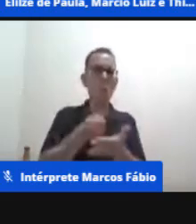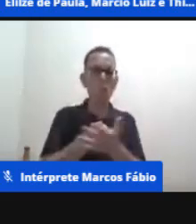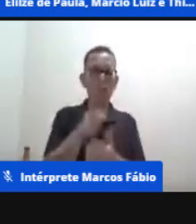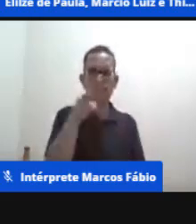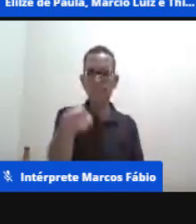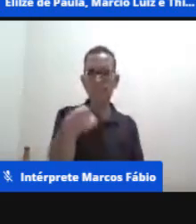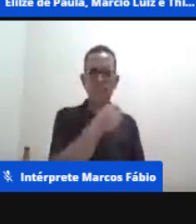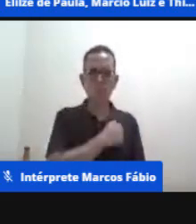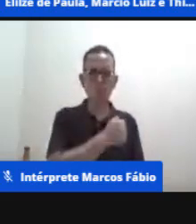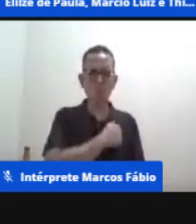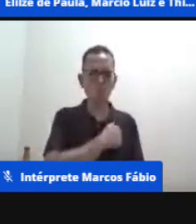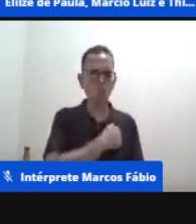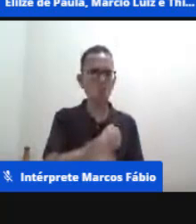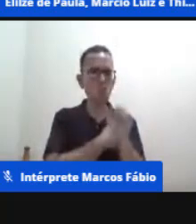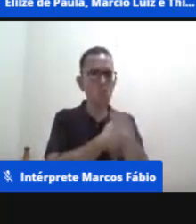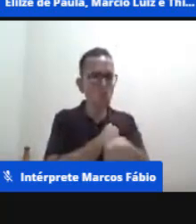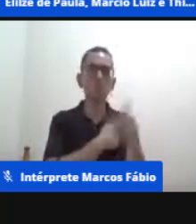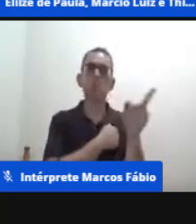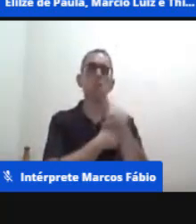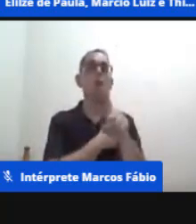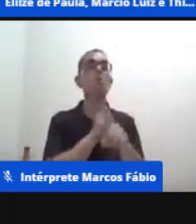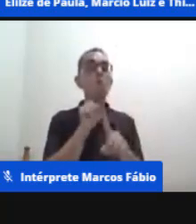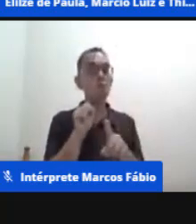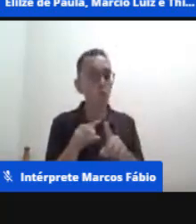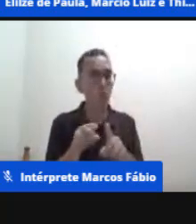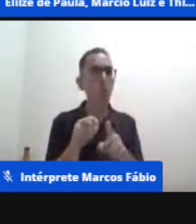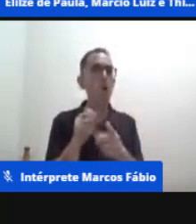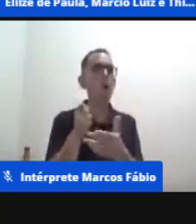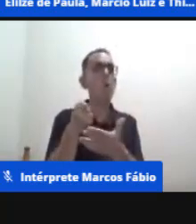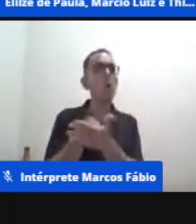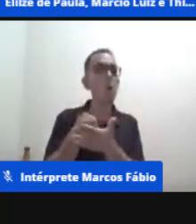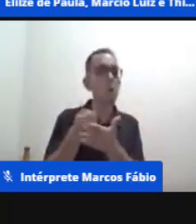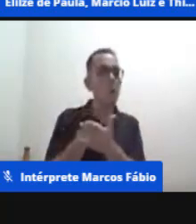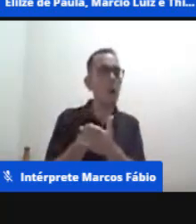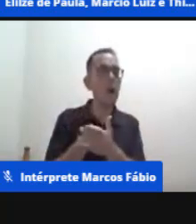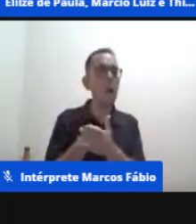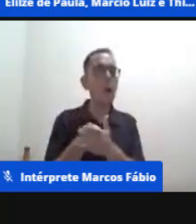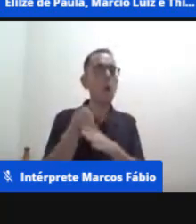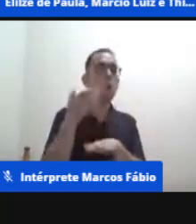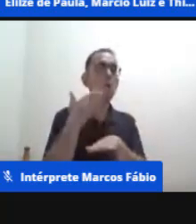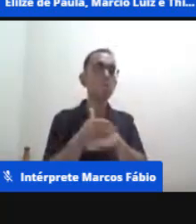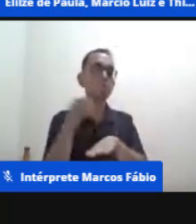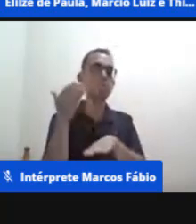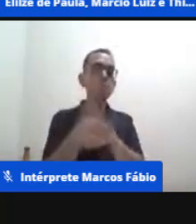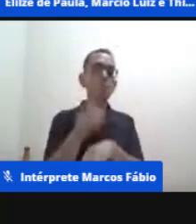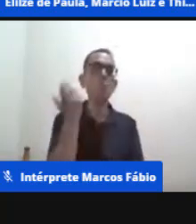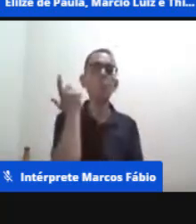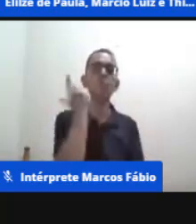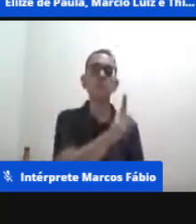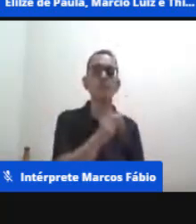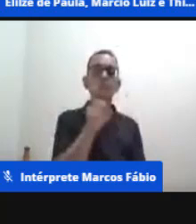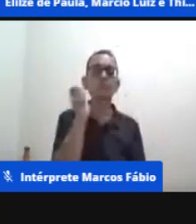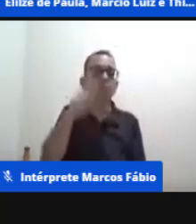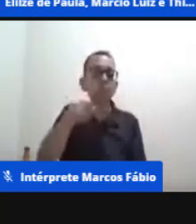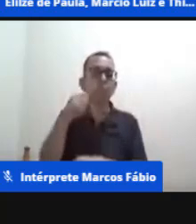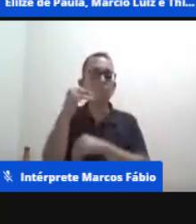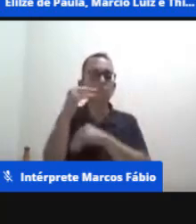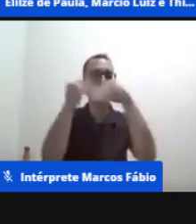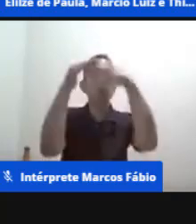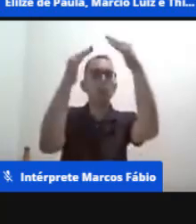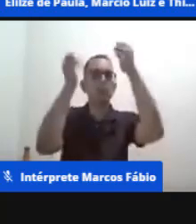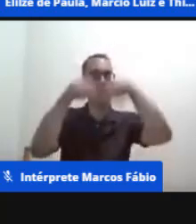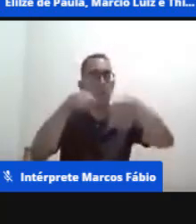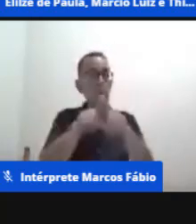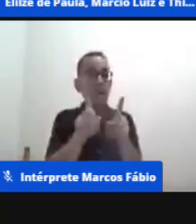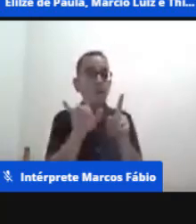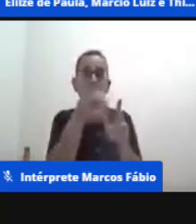vou cobrar. São habilidades que eu quero que ele desenvolva, que ele tem potencial para isso, mas eu vou proporcionar isso para